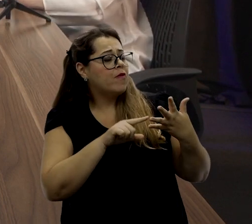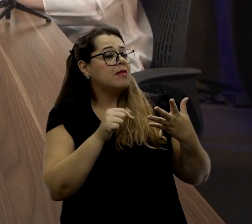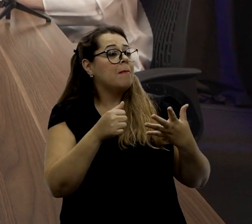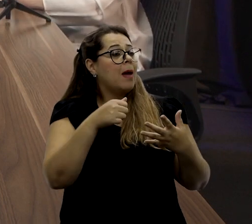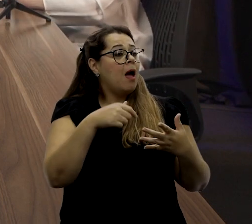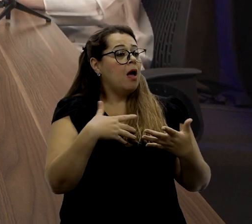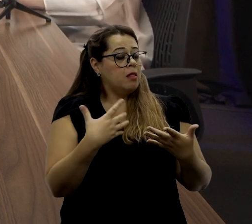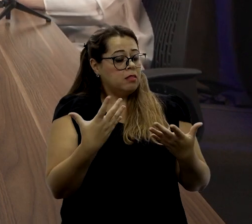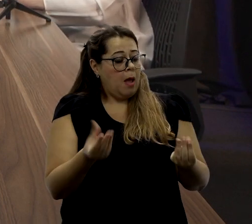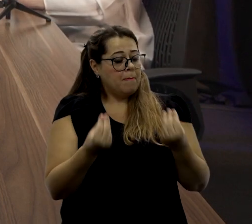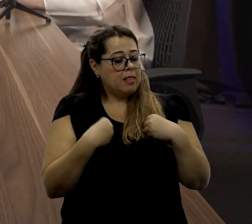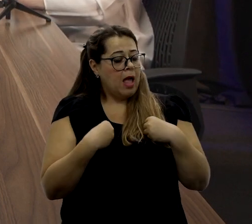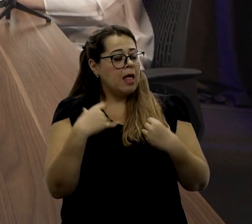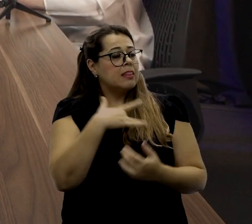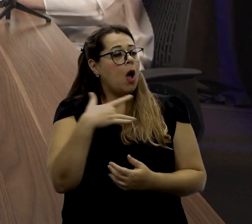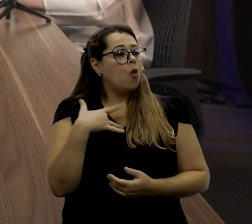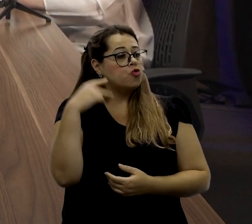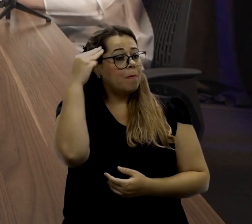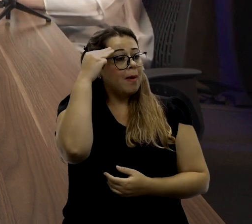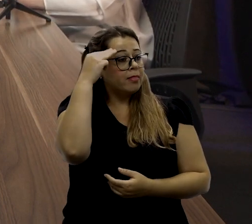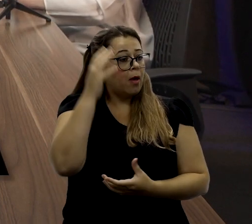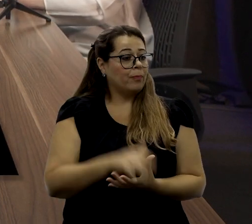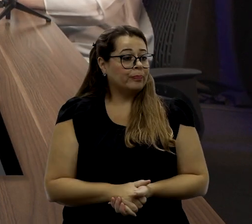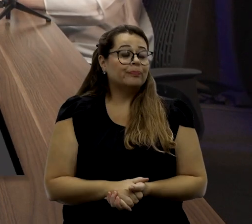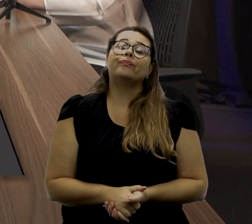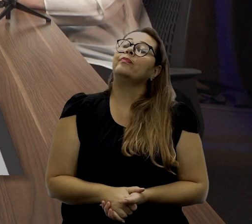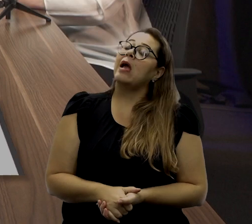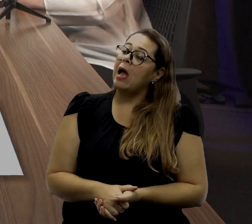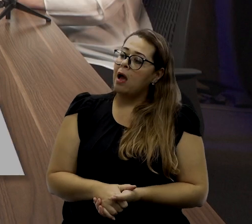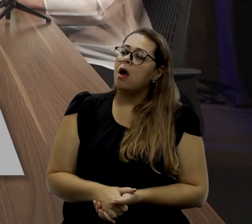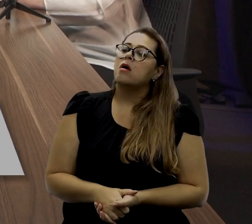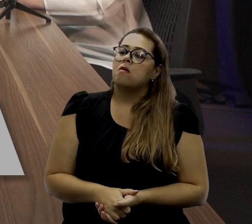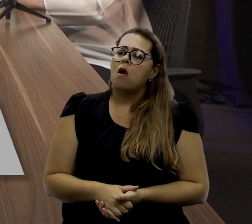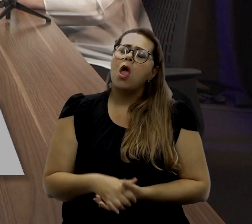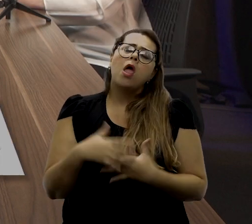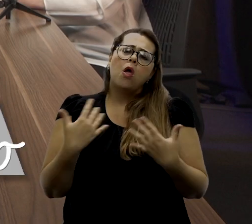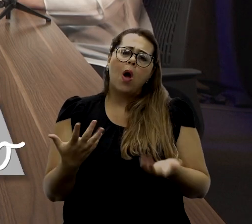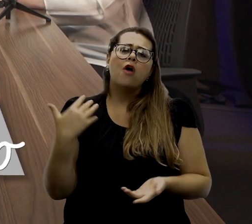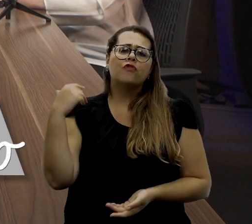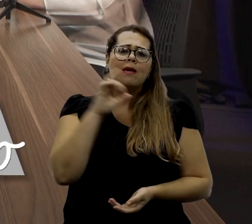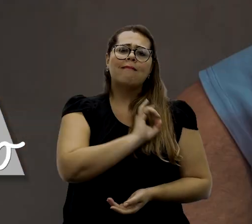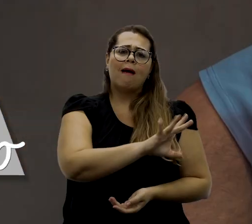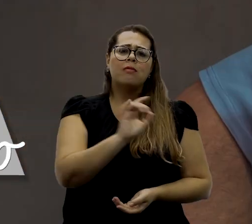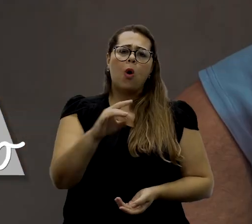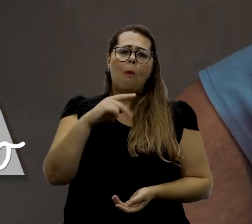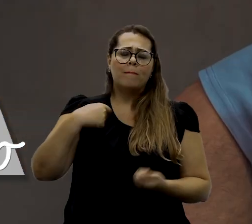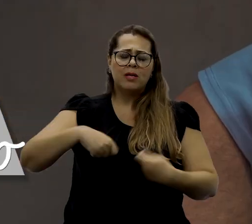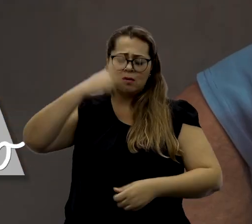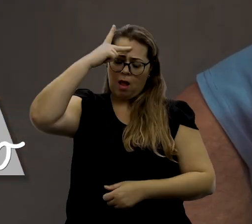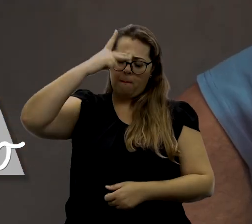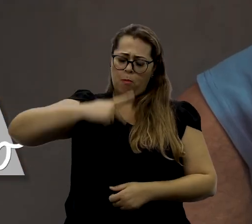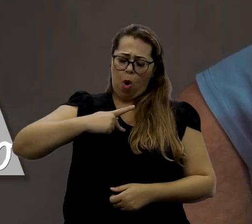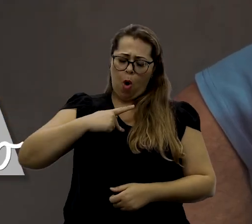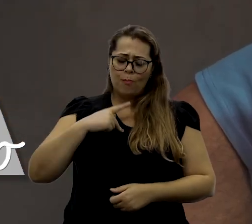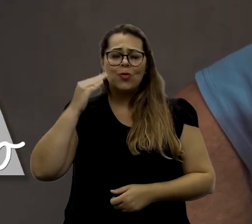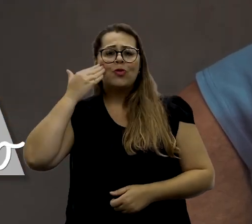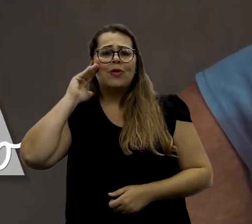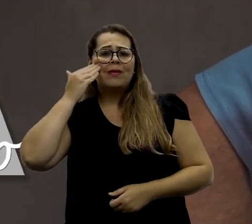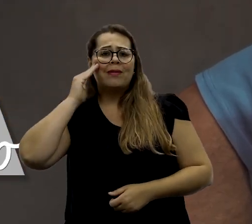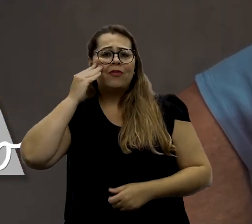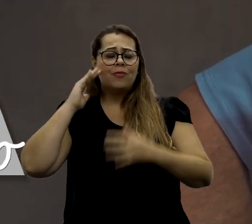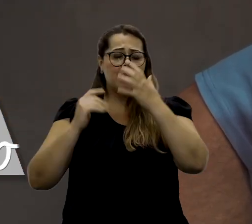Eu acho que cada sujeito, né, tem que se ouvir, né, no sentido de, ou isso está muito pesado para mim, isso está muito difícil,